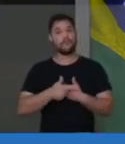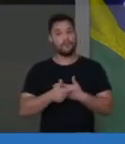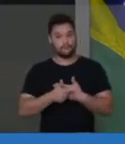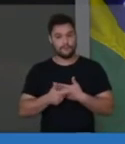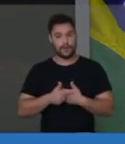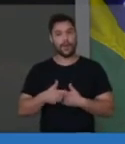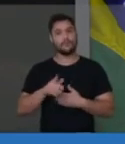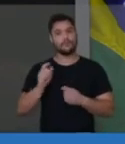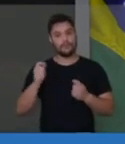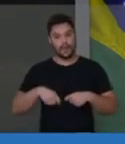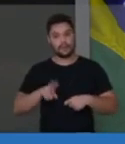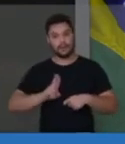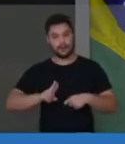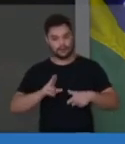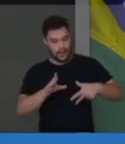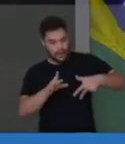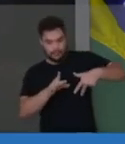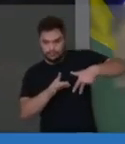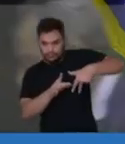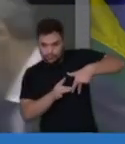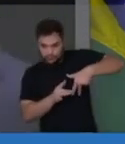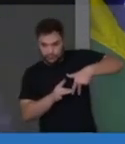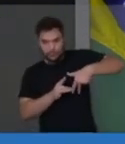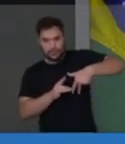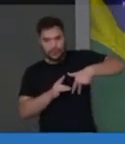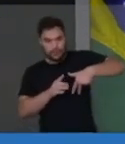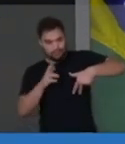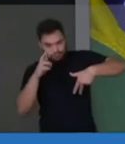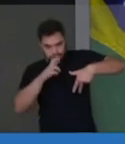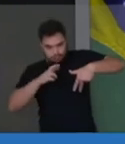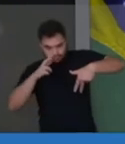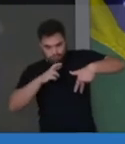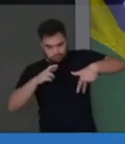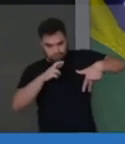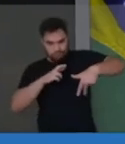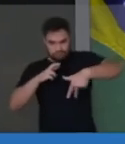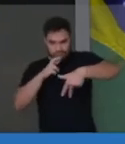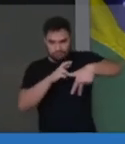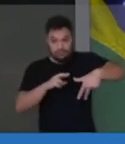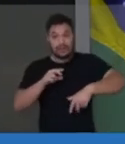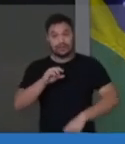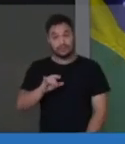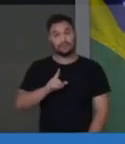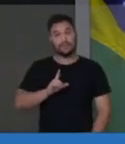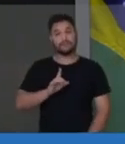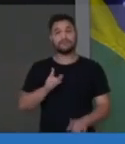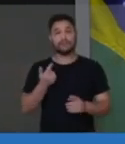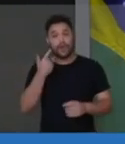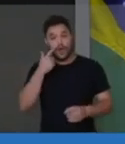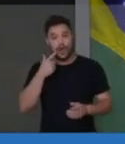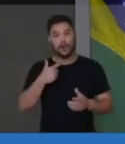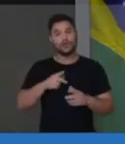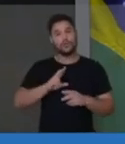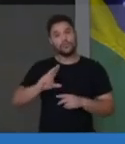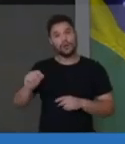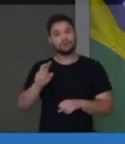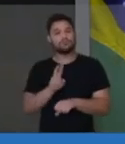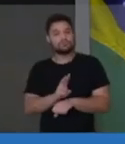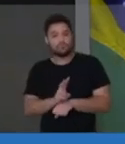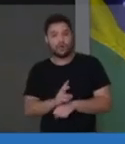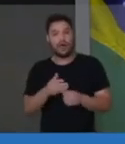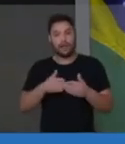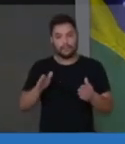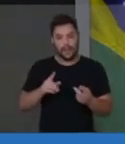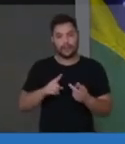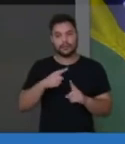determinar a utilização de equipamento de monitoração eletrônica pelo condenado nas hipóteses legais, nos regimes semiaberto,